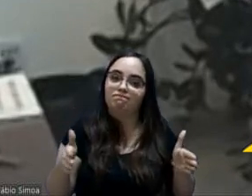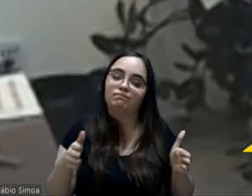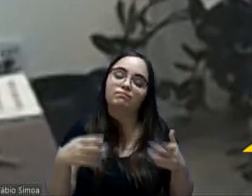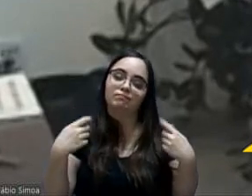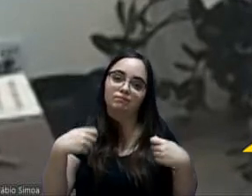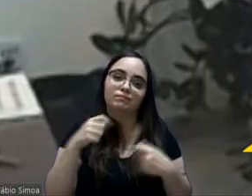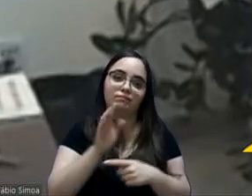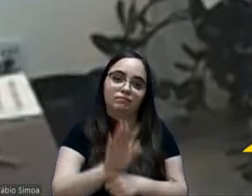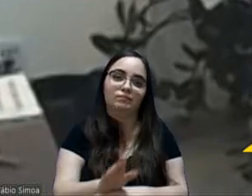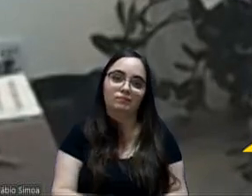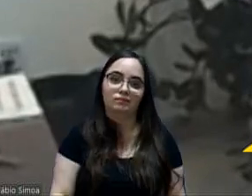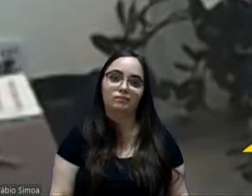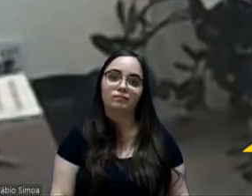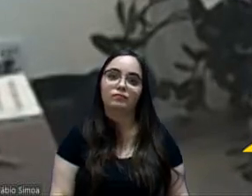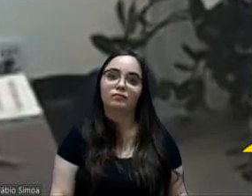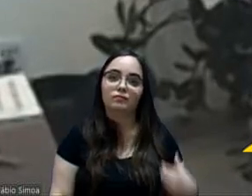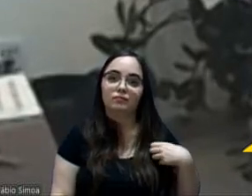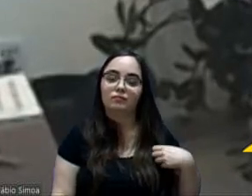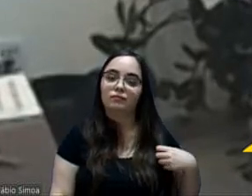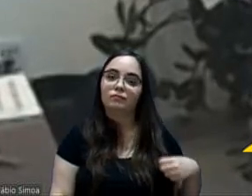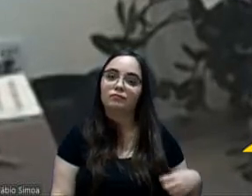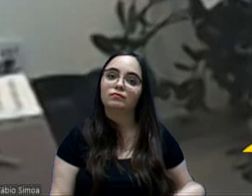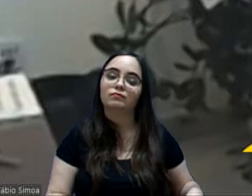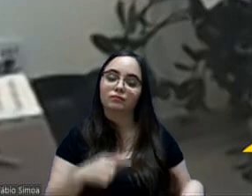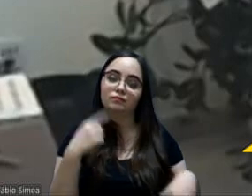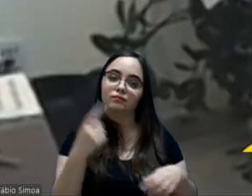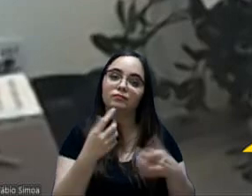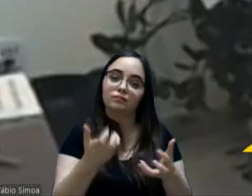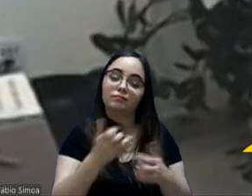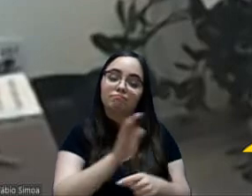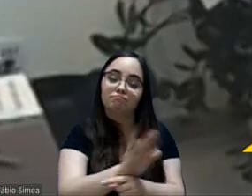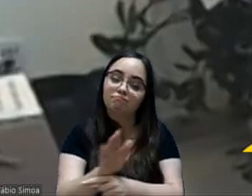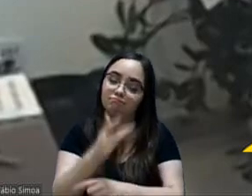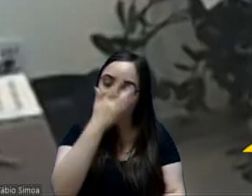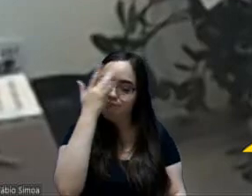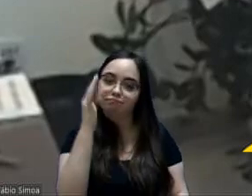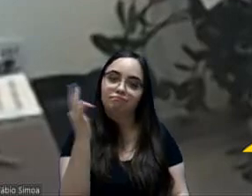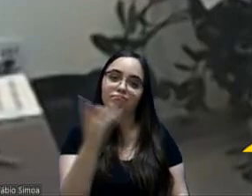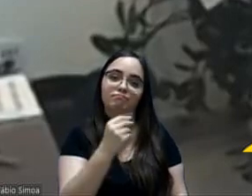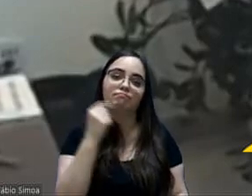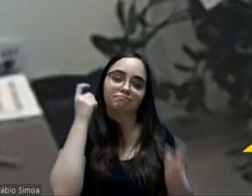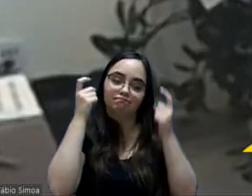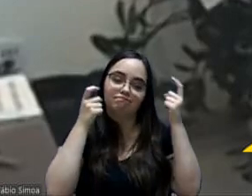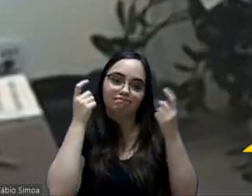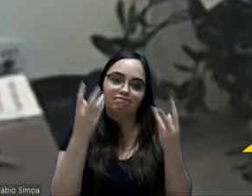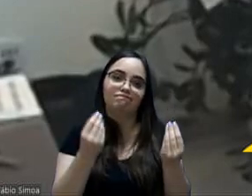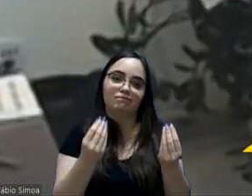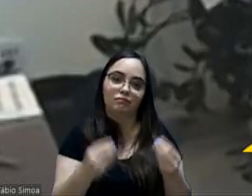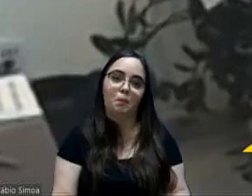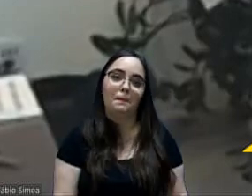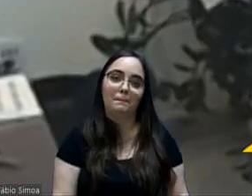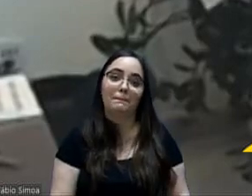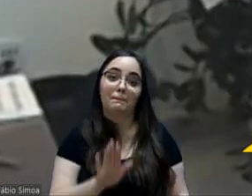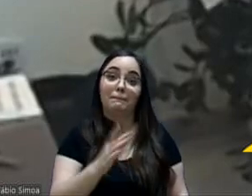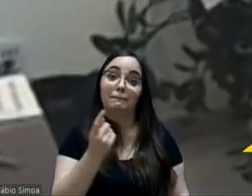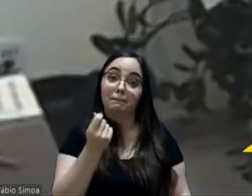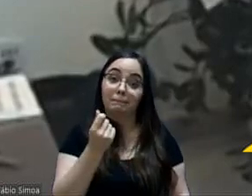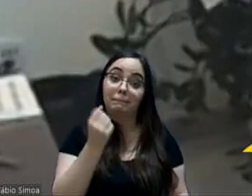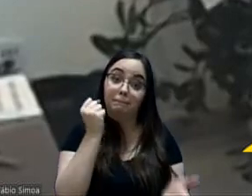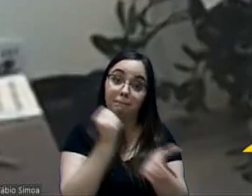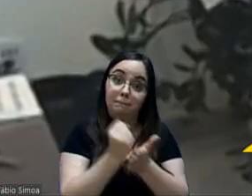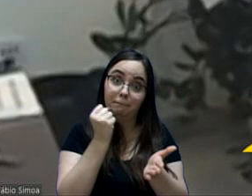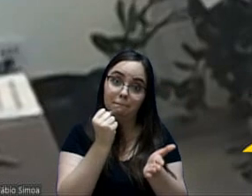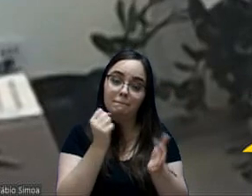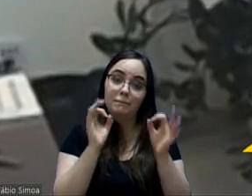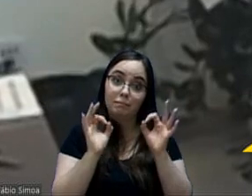Então a gente se conscientiza, se solidariza com todos. Então a preocupação é muito grande, mas o dinheiro sendo carimbado, no